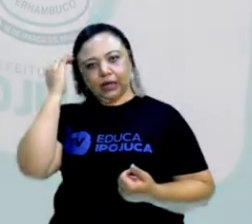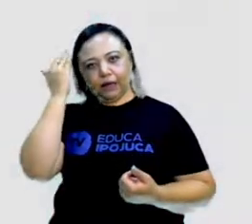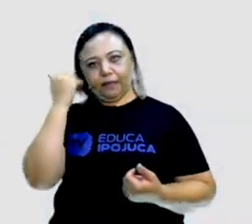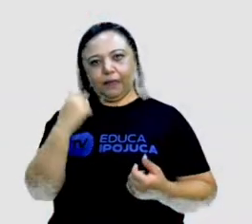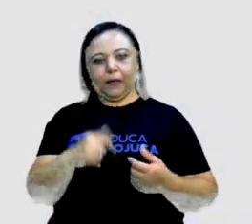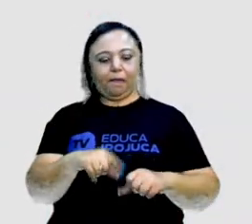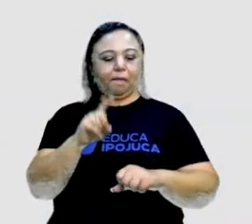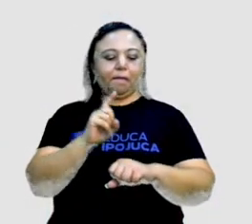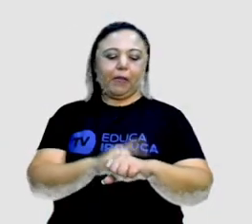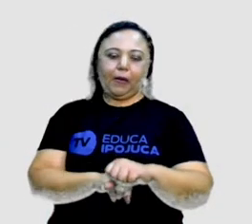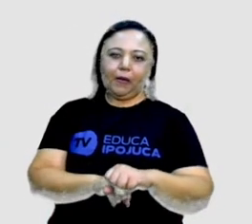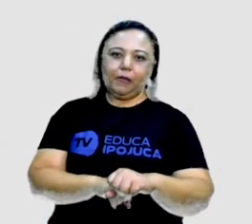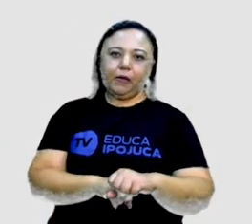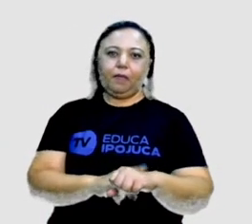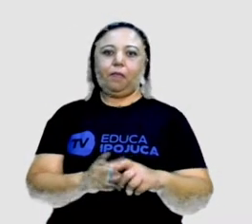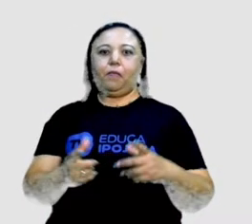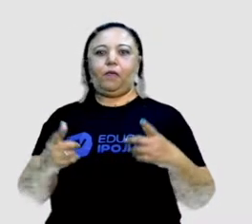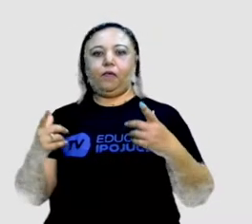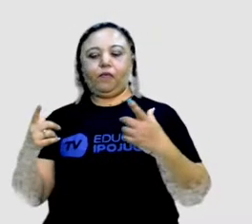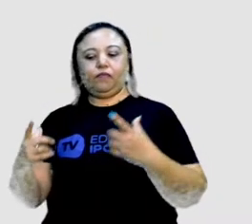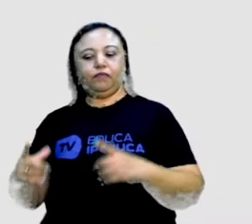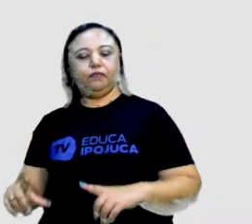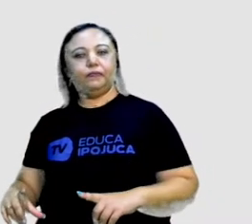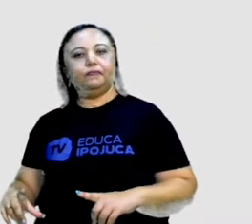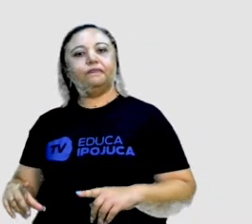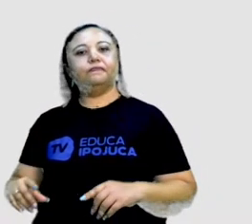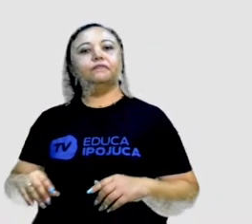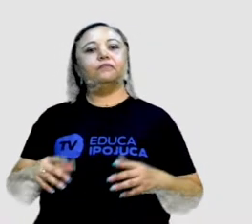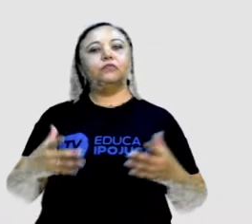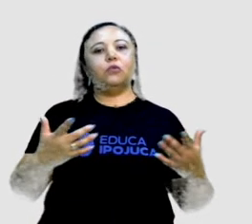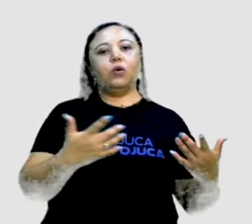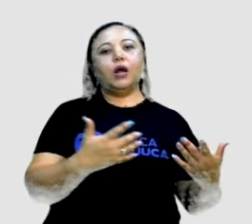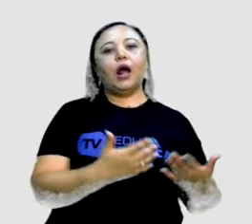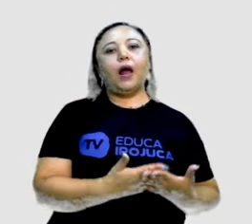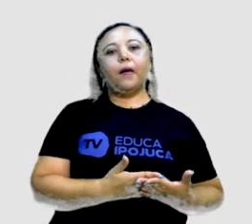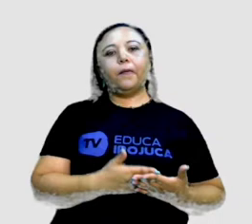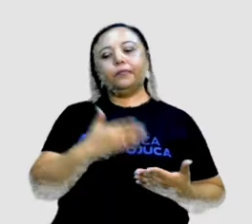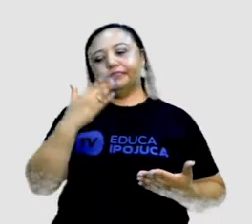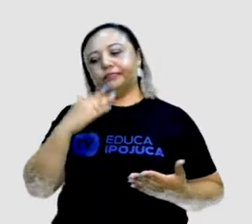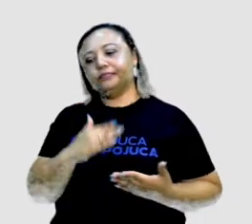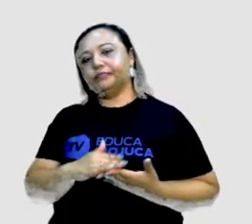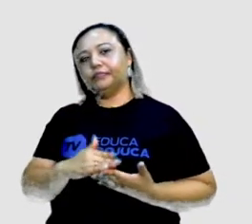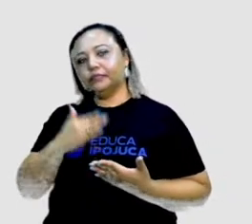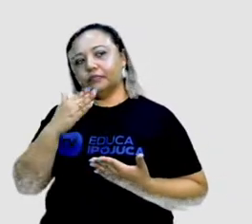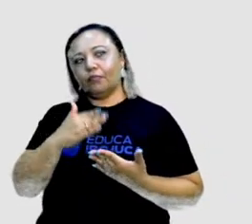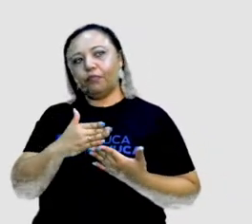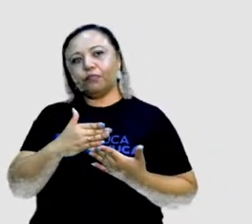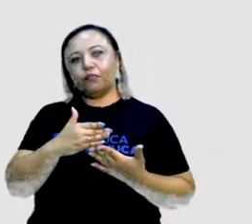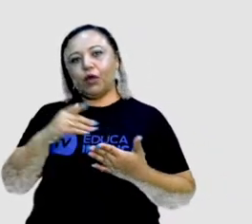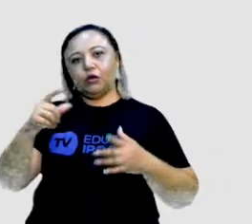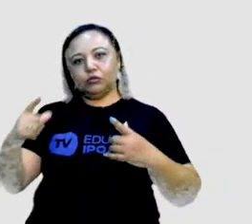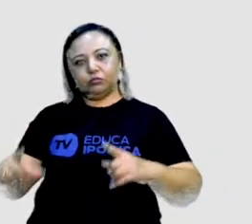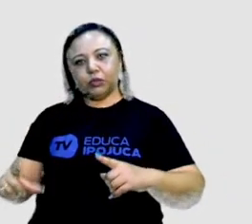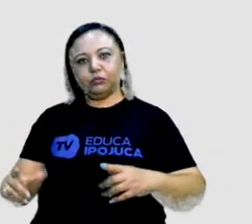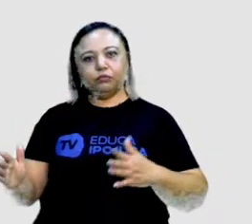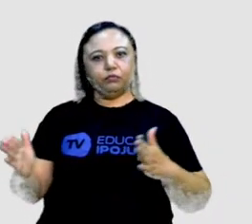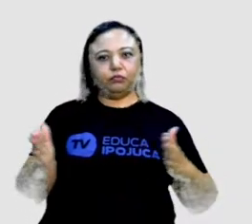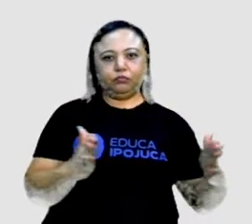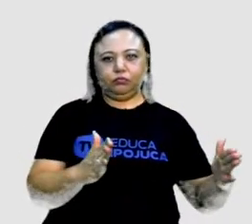marcadores temporais. Depois de muitos anos, naqueles dias, quando eu era pequena, não é? Porque se ela está se referindo